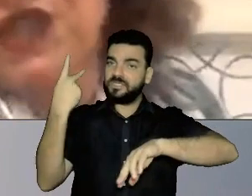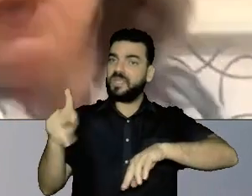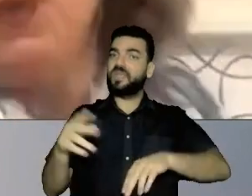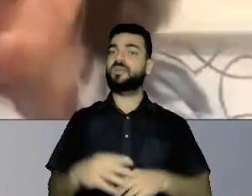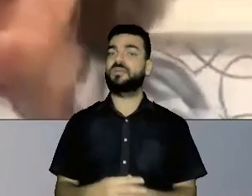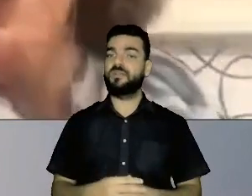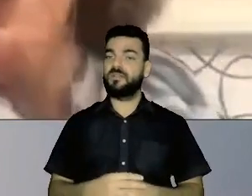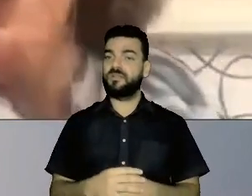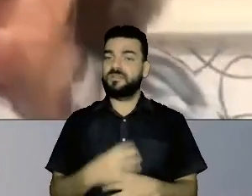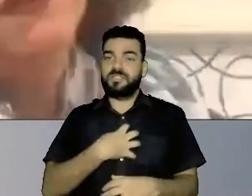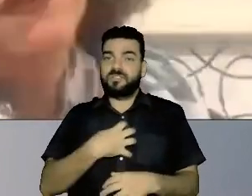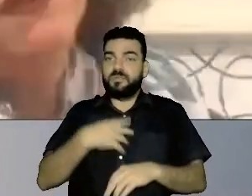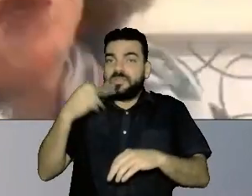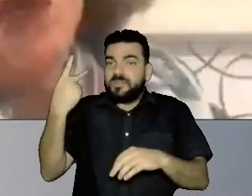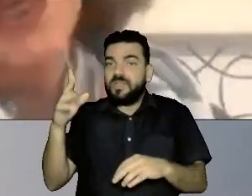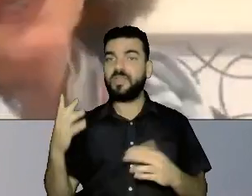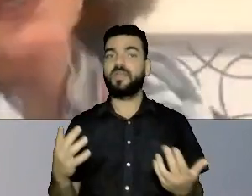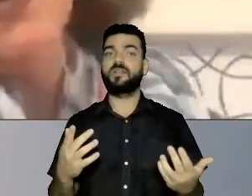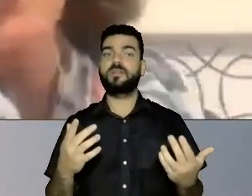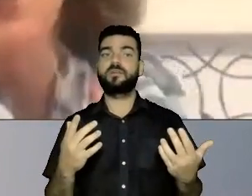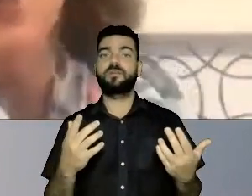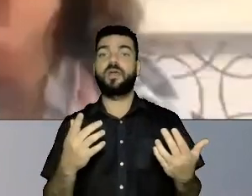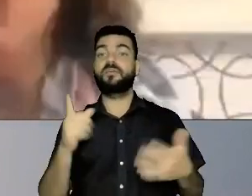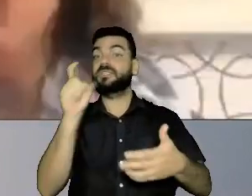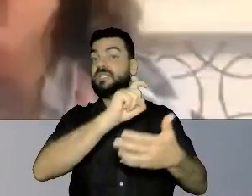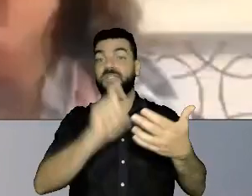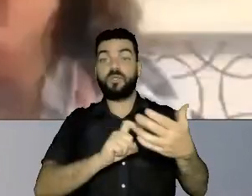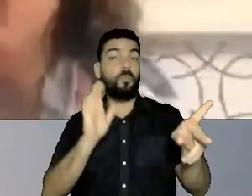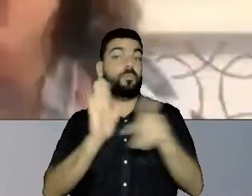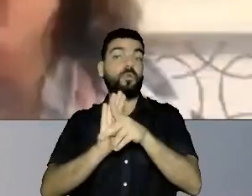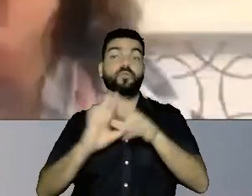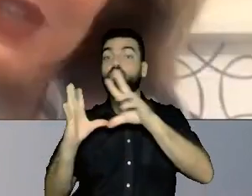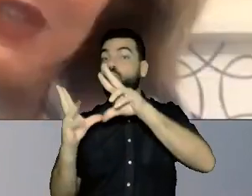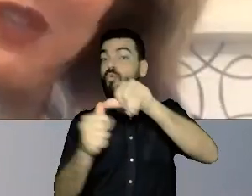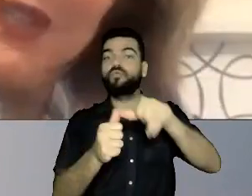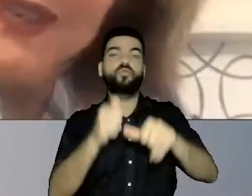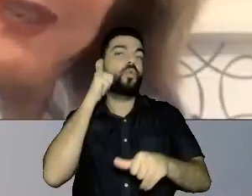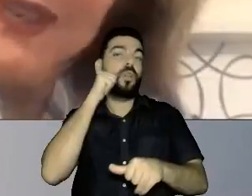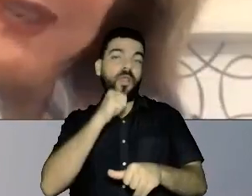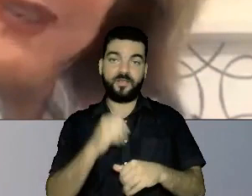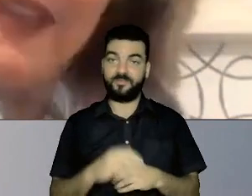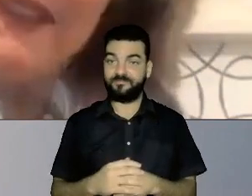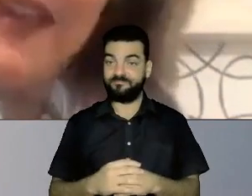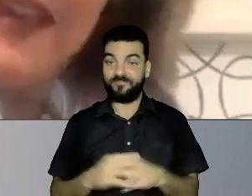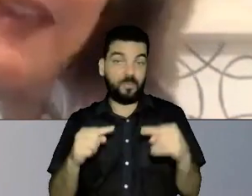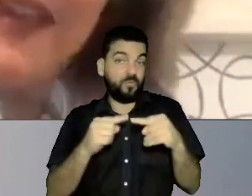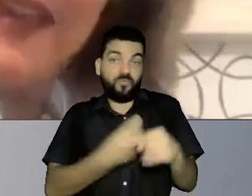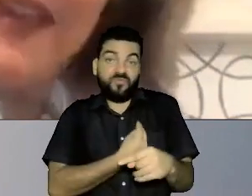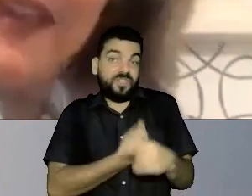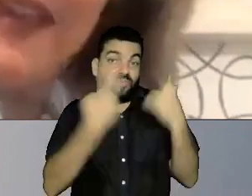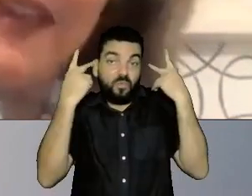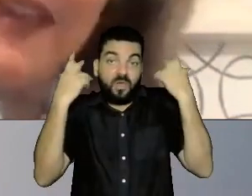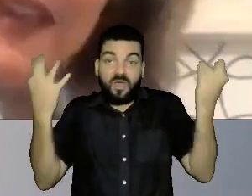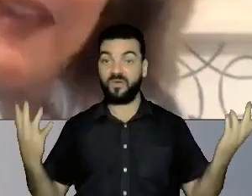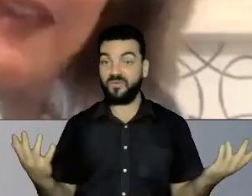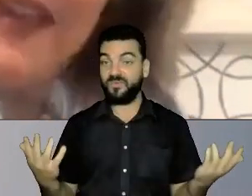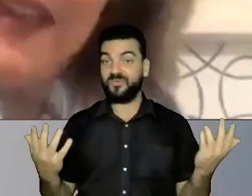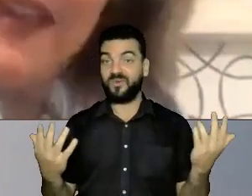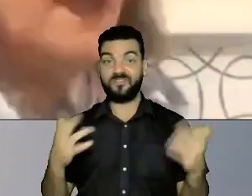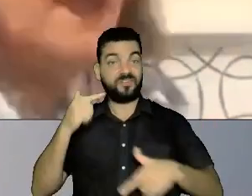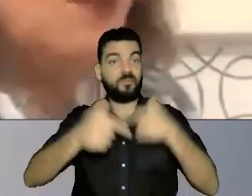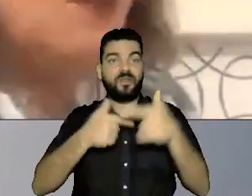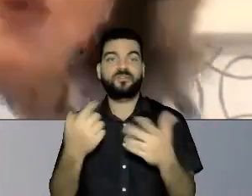elas trazem figuras muitas vezes femininas, ocupando o dia a dia, em tarefas mais